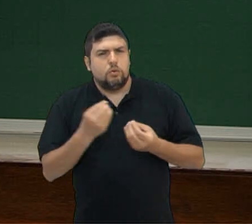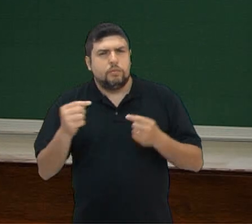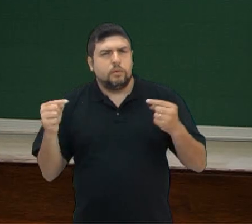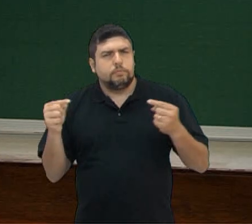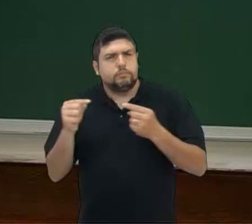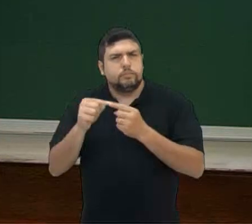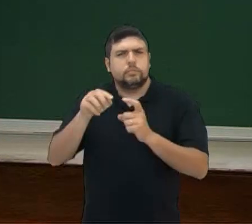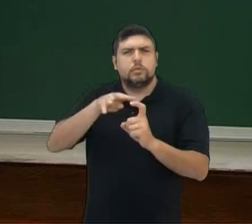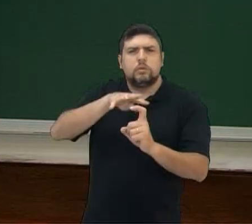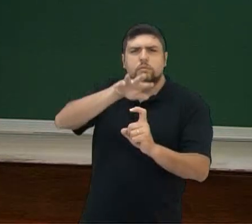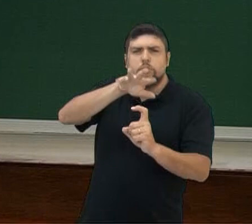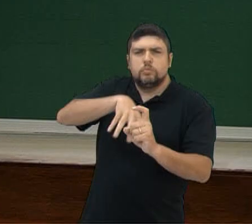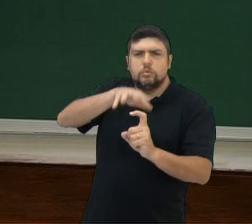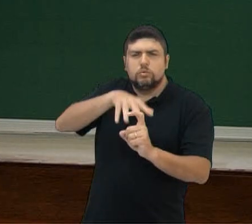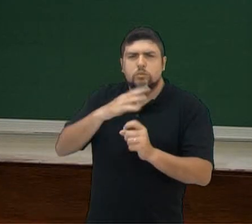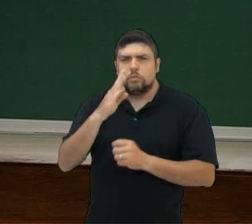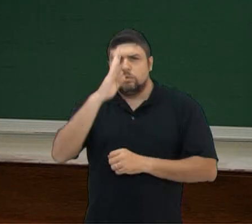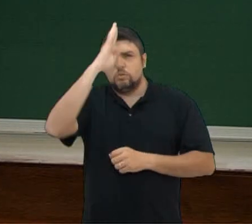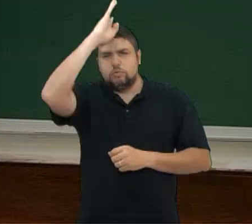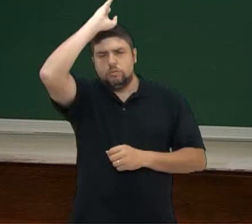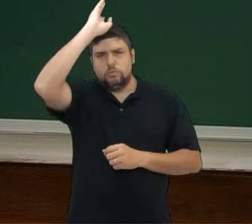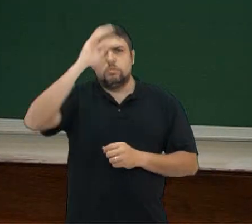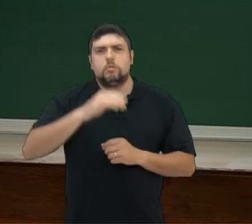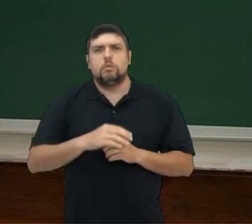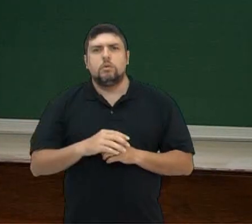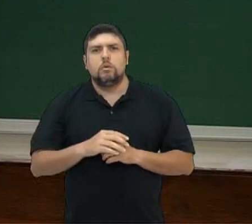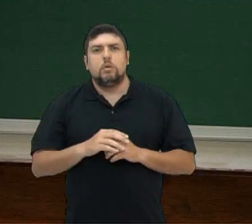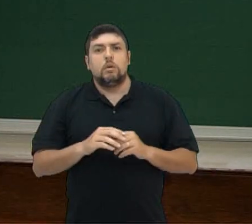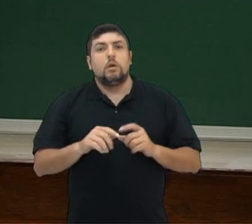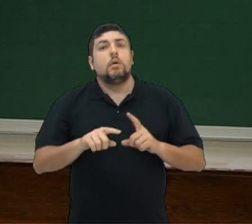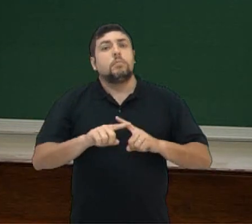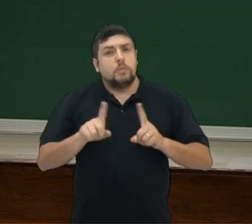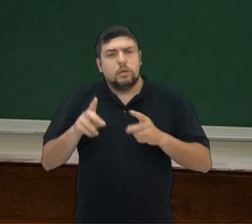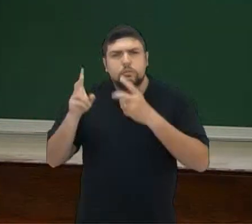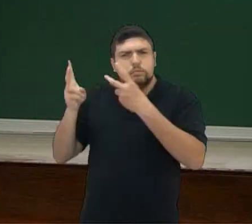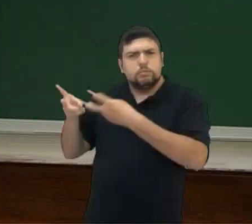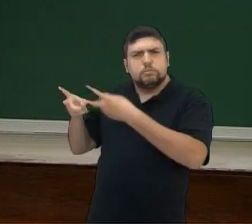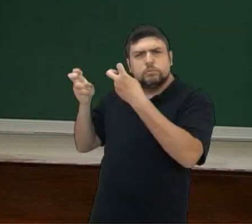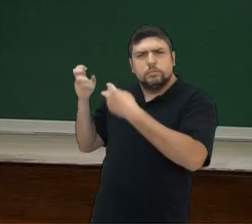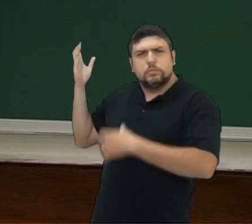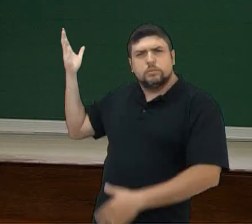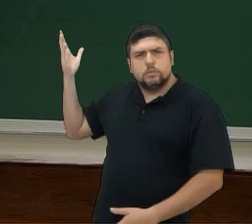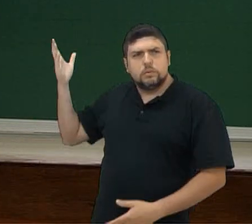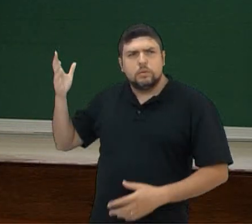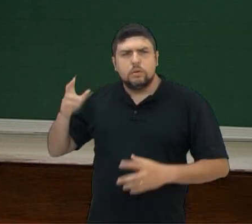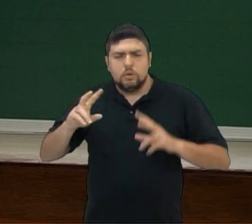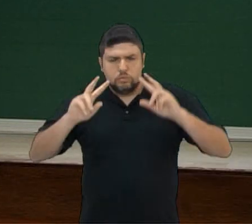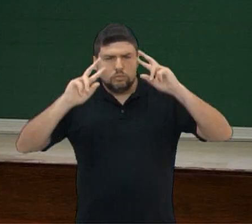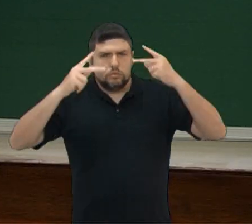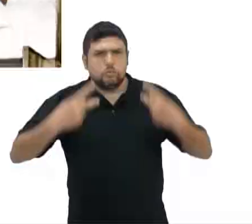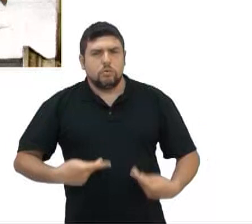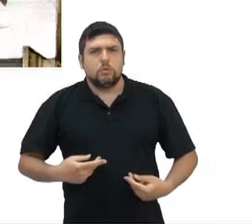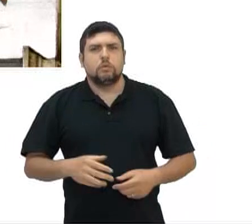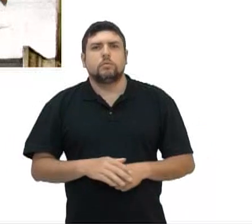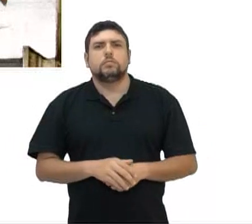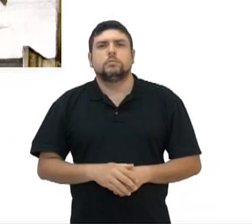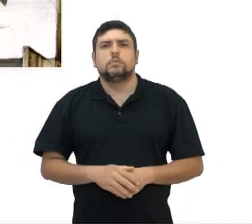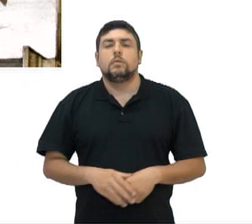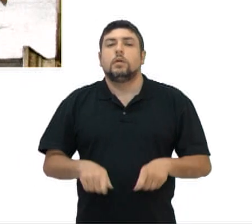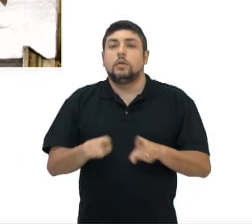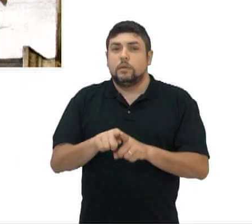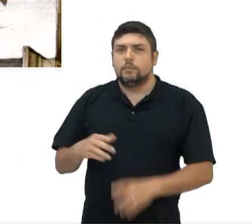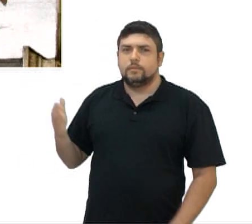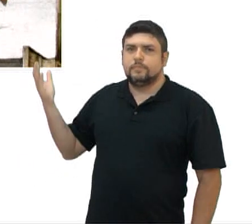romana, enfim, mas é muito uma questão do ser humano no centro de tudo mesmo. Outra pintura muito famosa é a